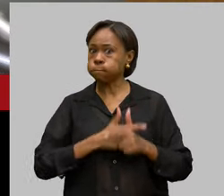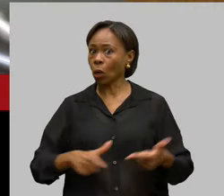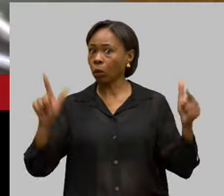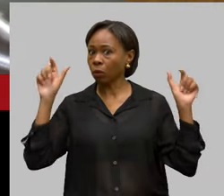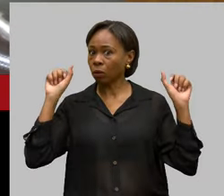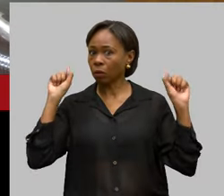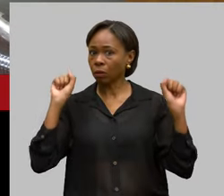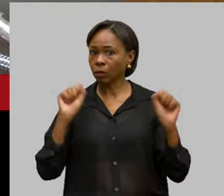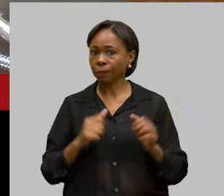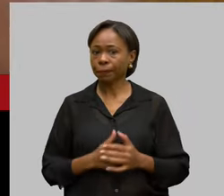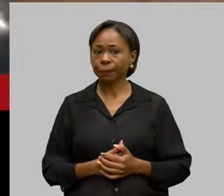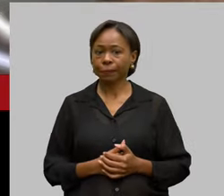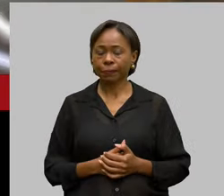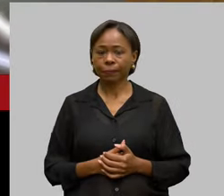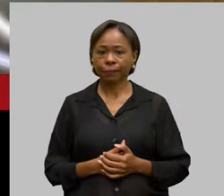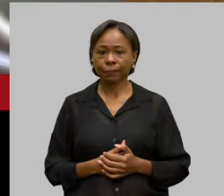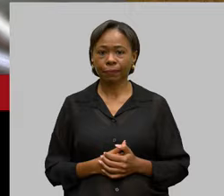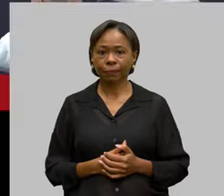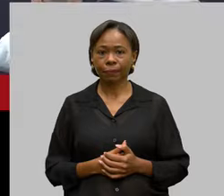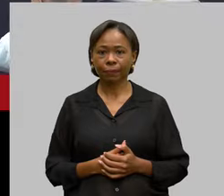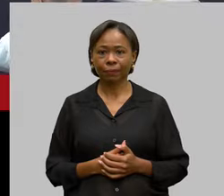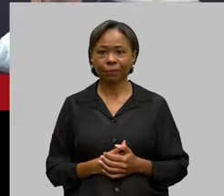relógio quem